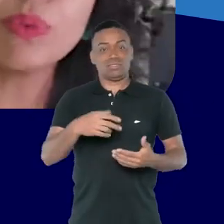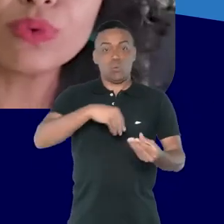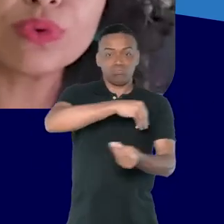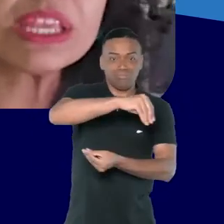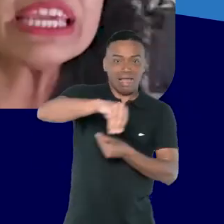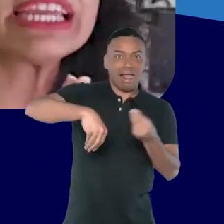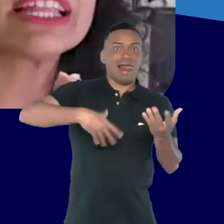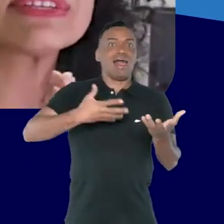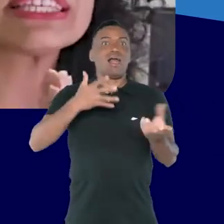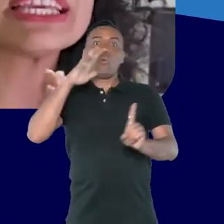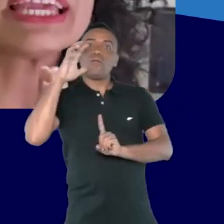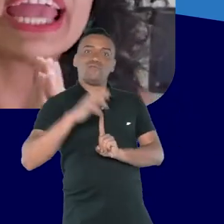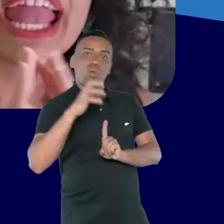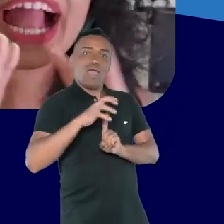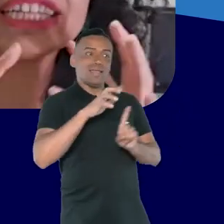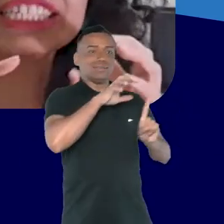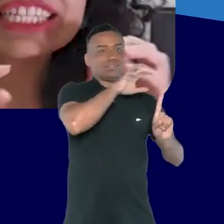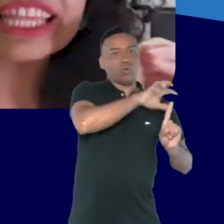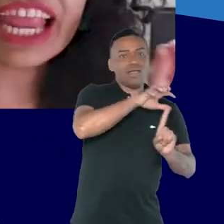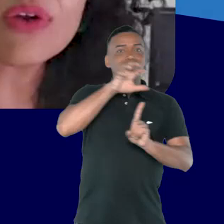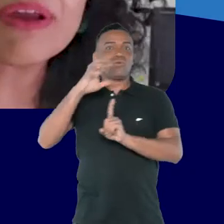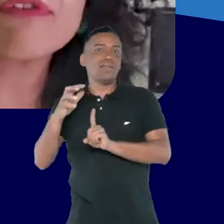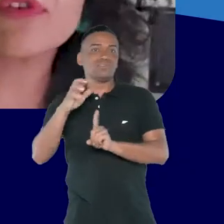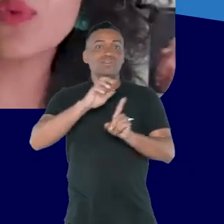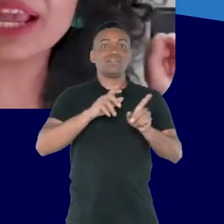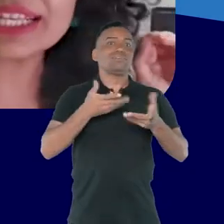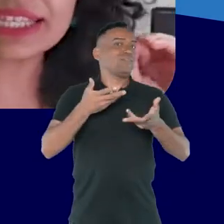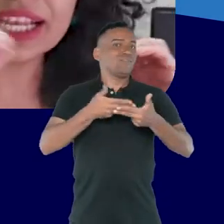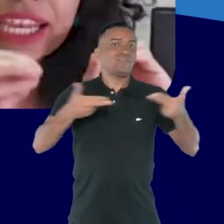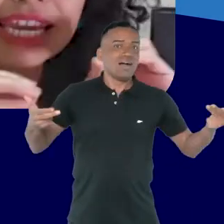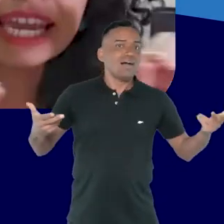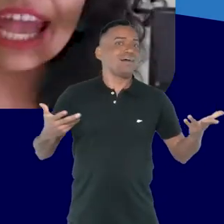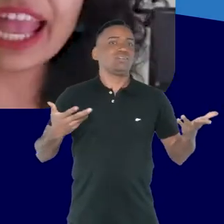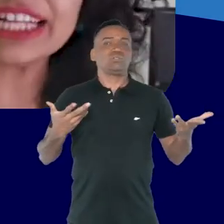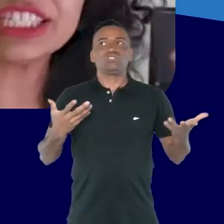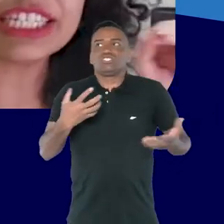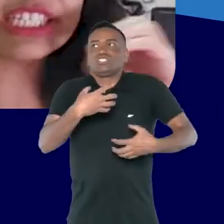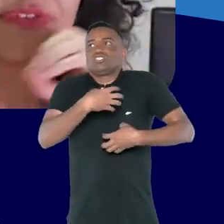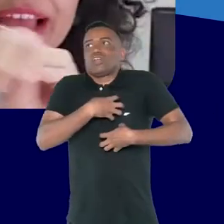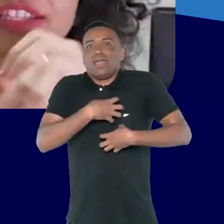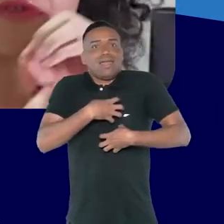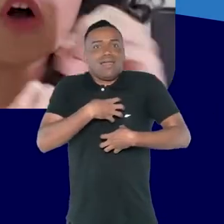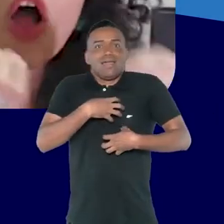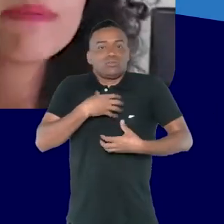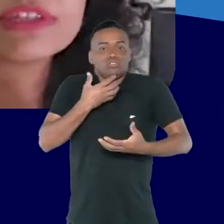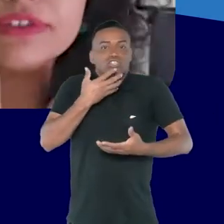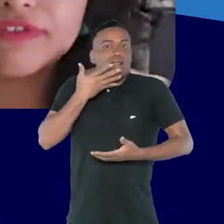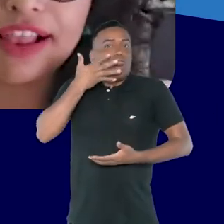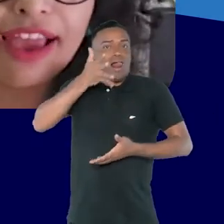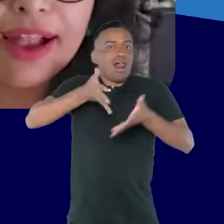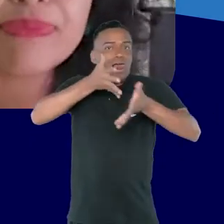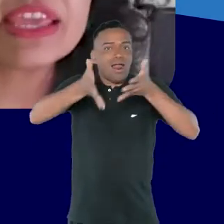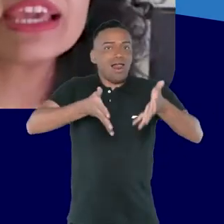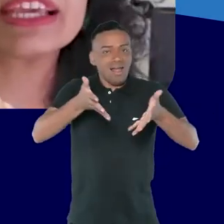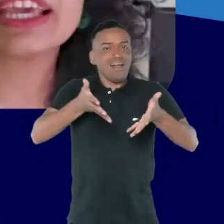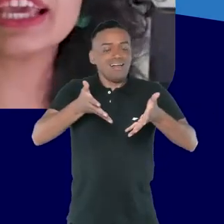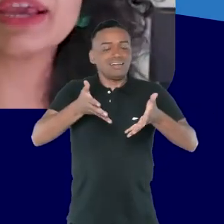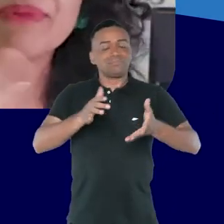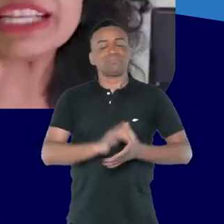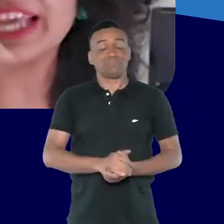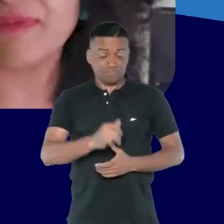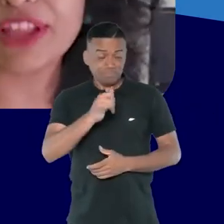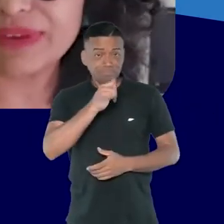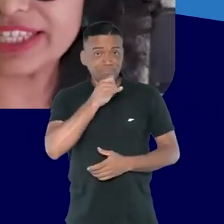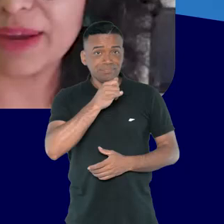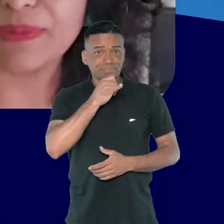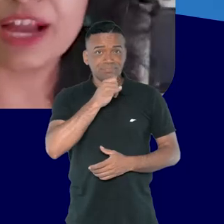quimbundo, o umbundo. Então, assim, a gente tem uma influência ali de várias formas de falar